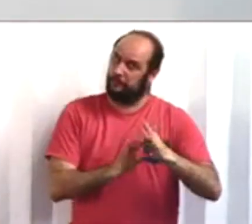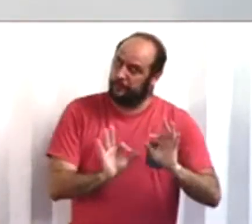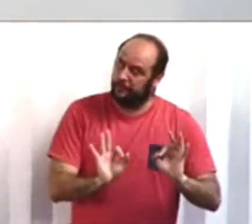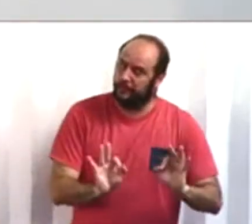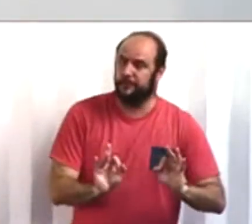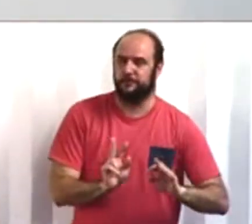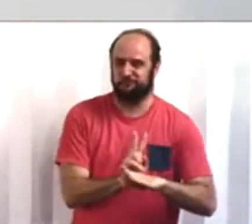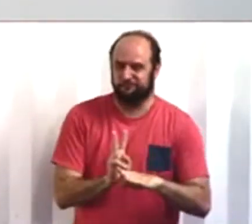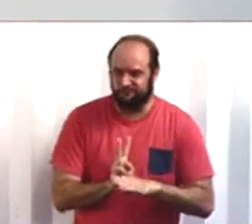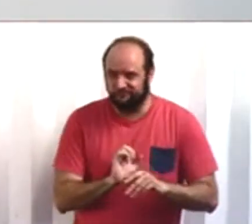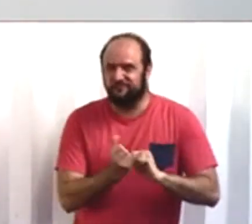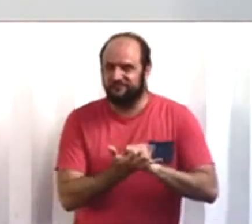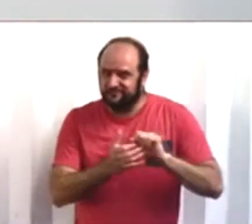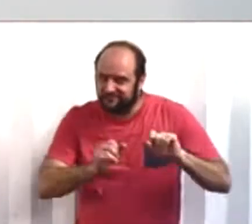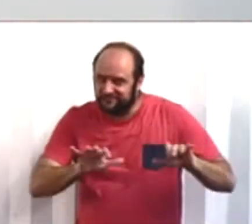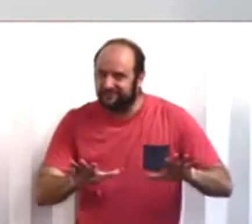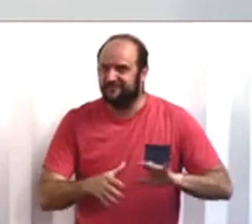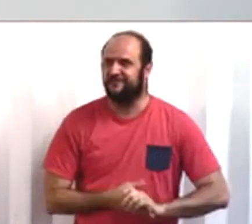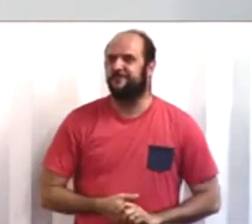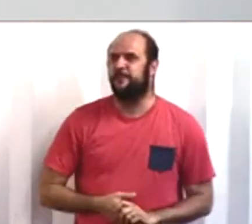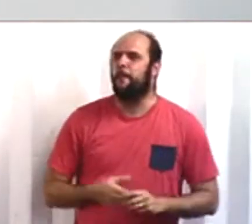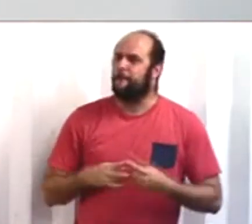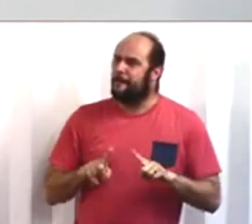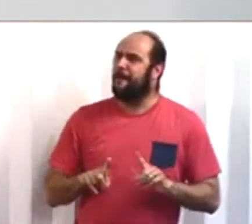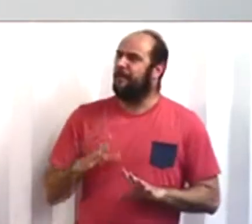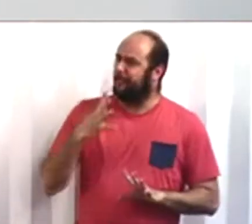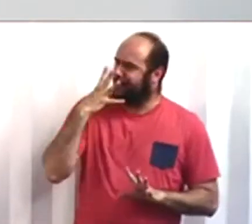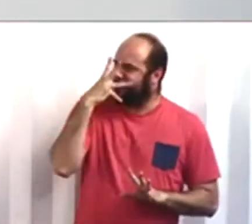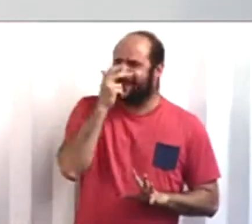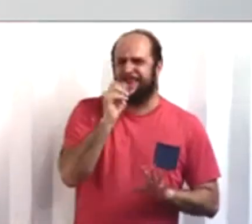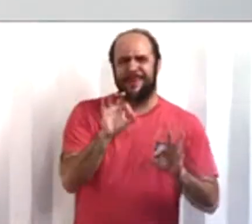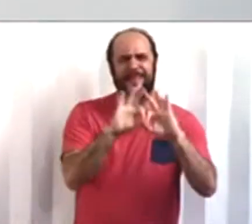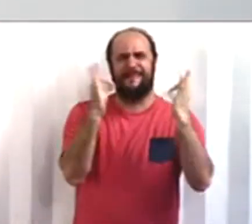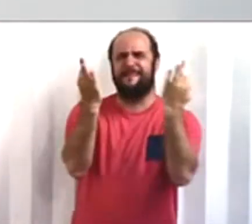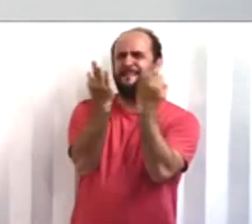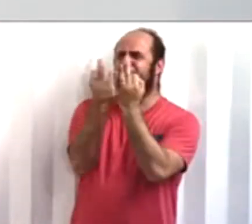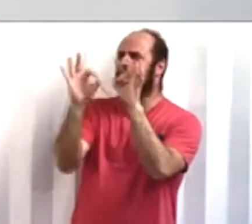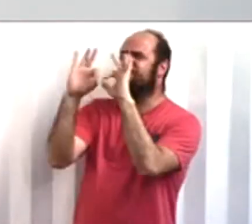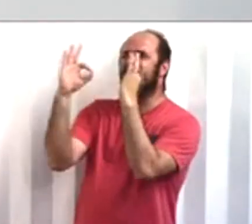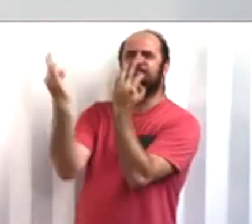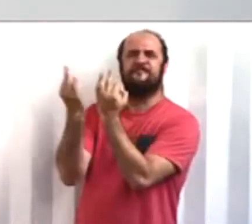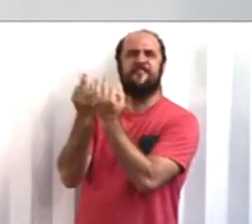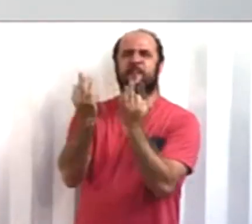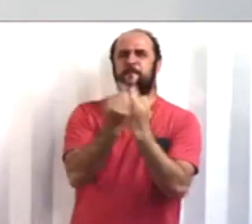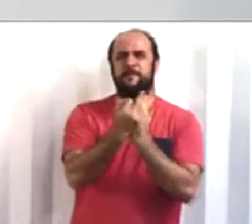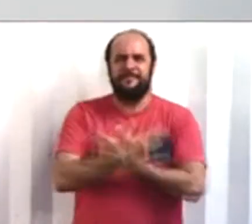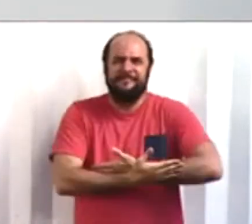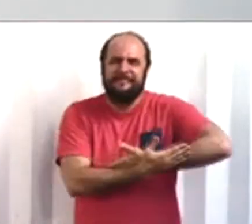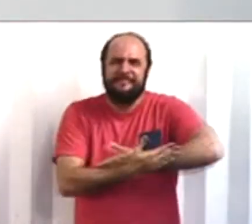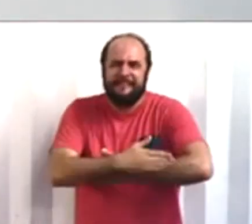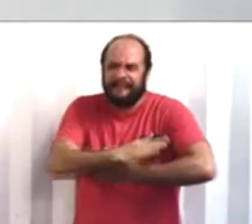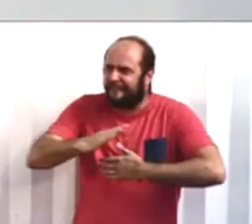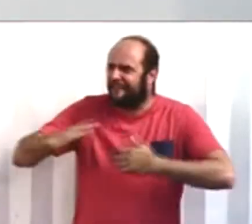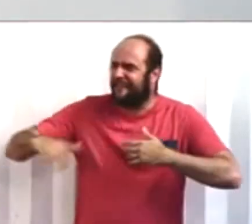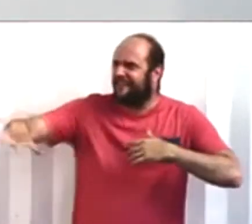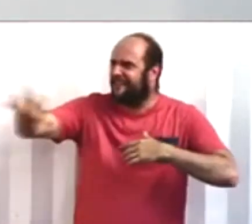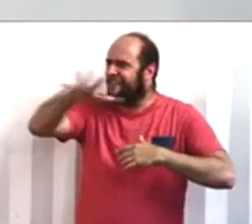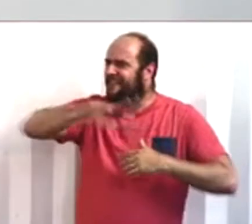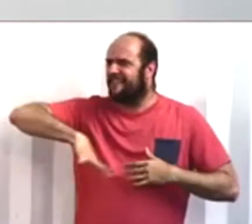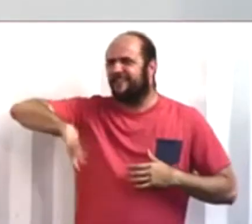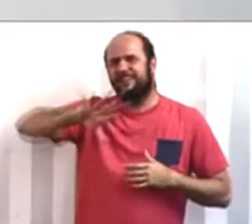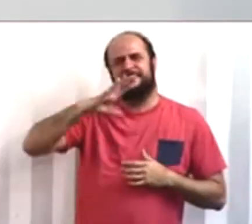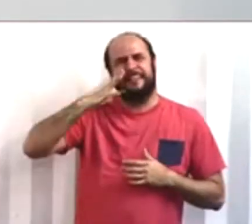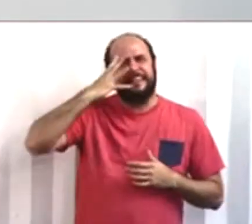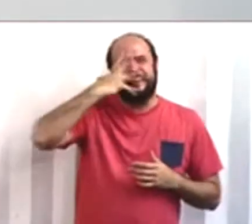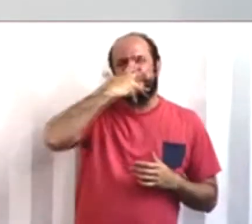de cuidados. Como fica linda a casa do Senhor, com as famílias, com os pais, com as crianças no colo. Como fica